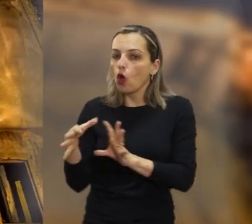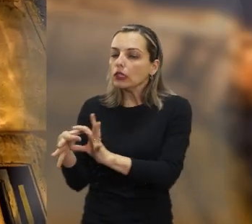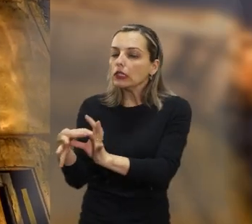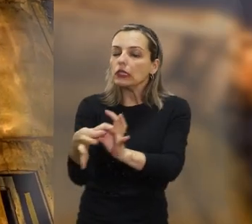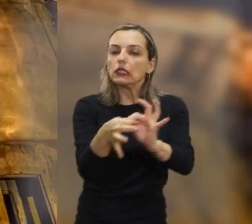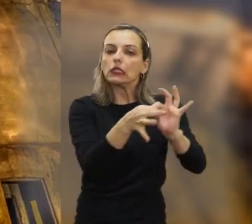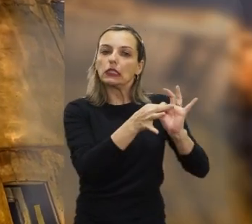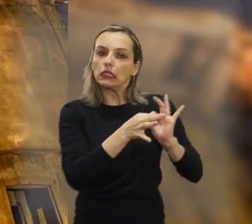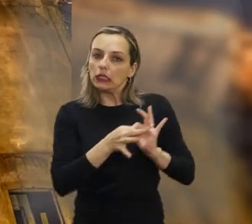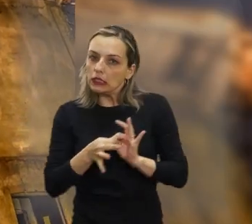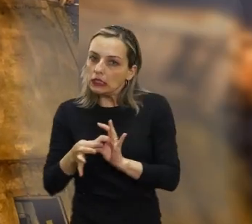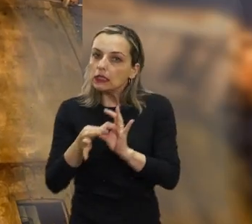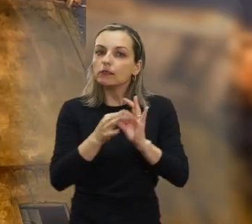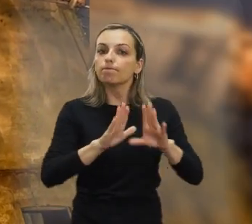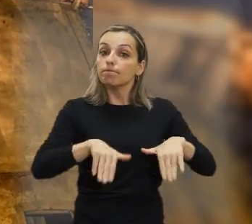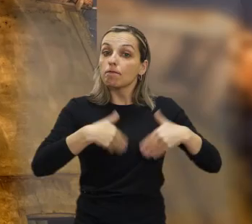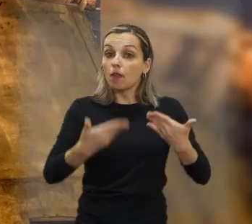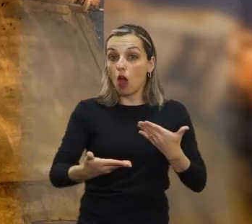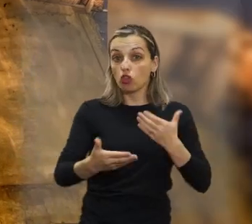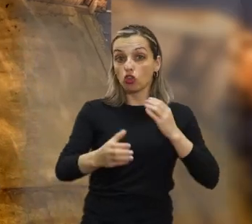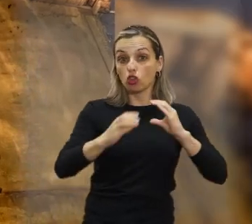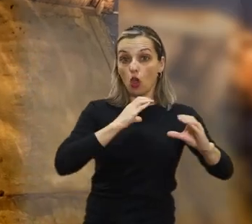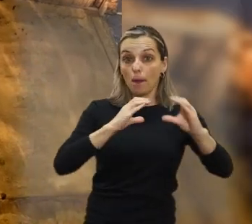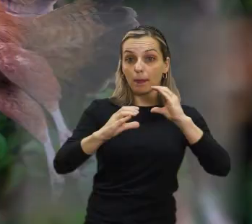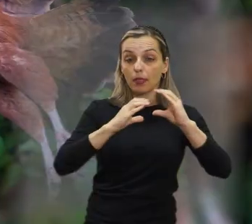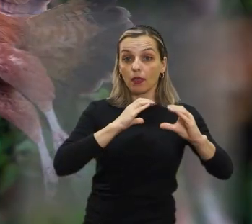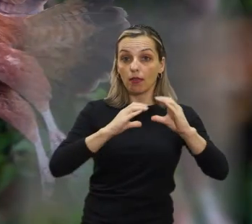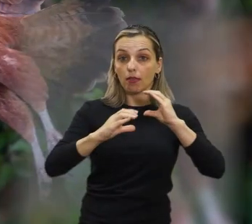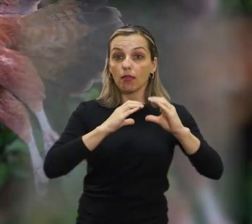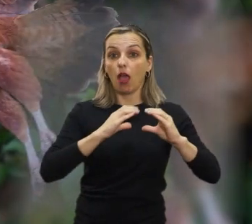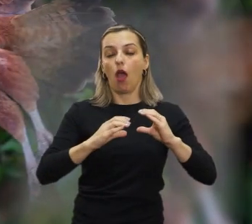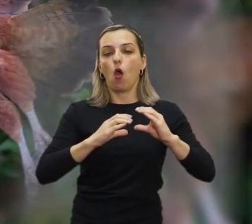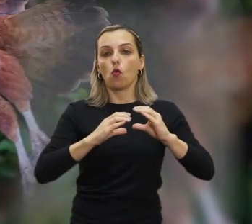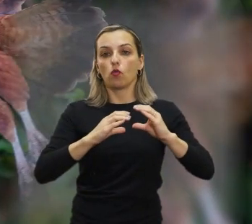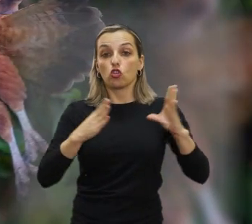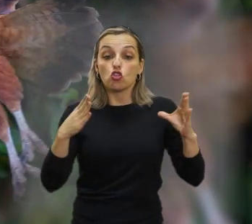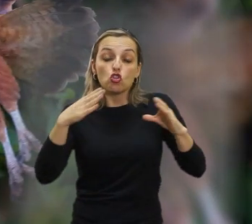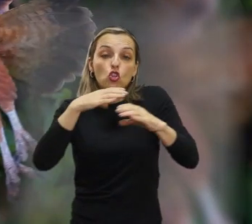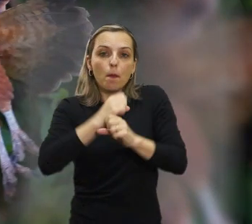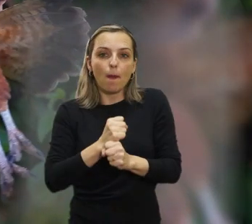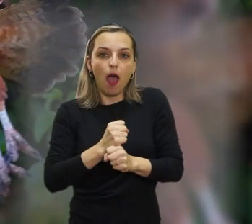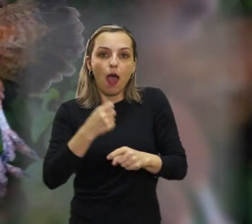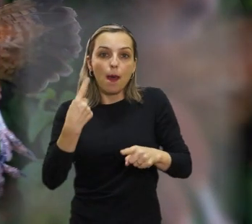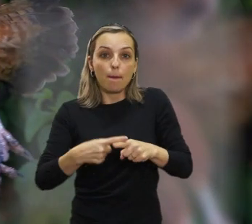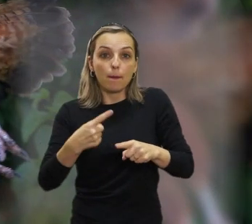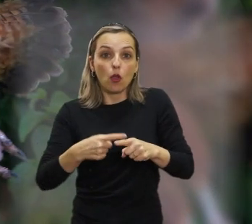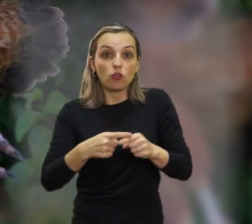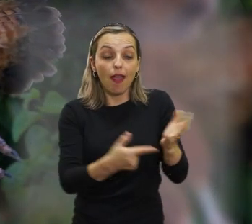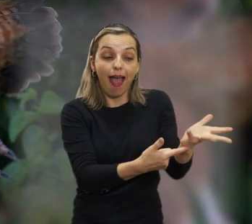acaba conseguindo unir um pouco dos dois. Então, acho que ela torna